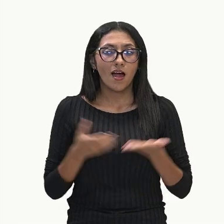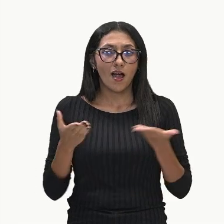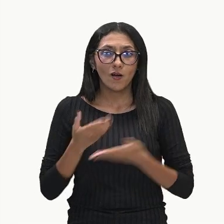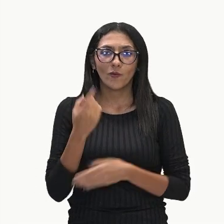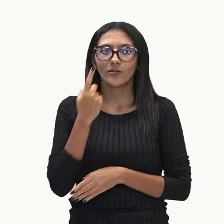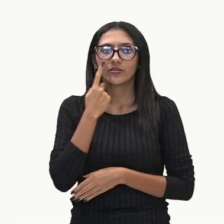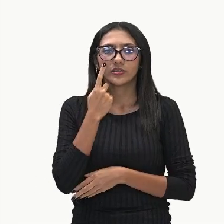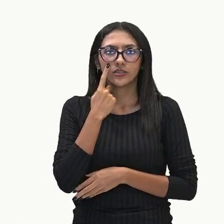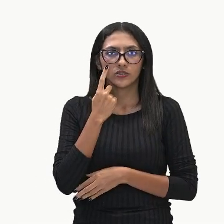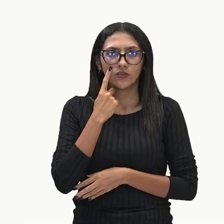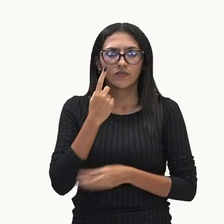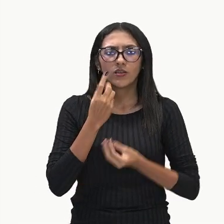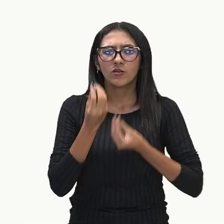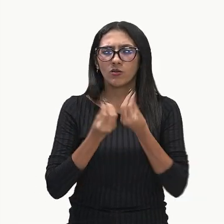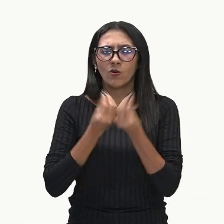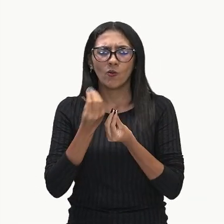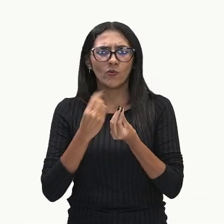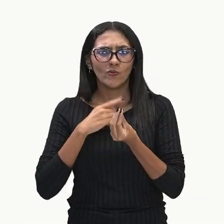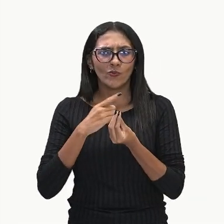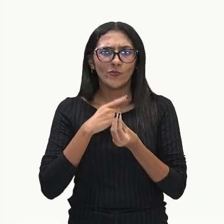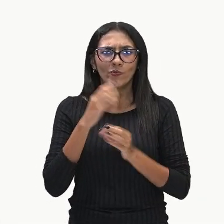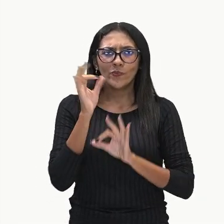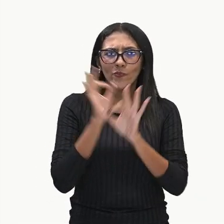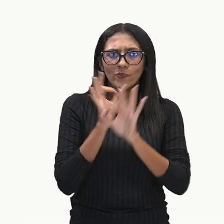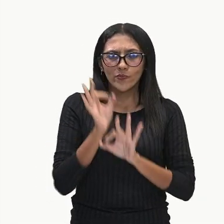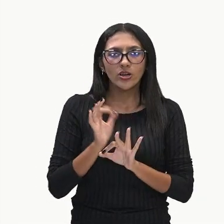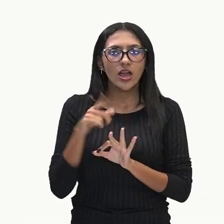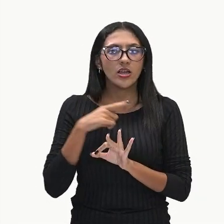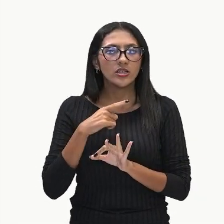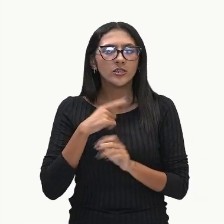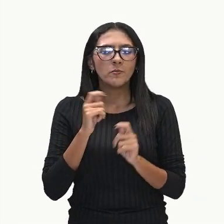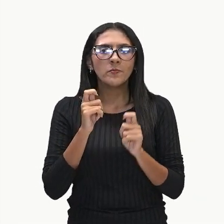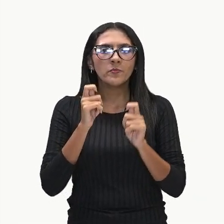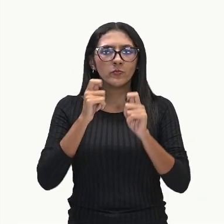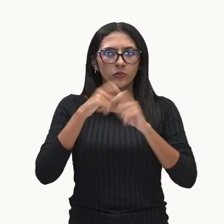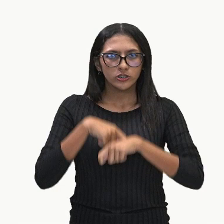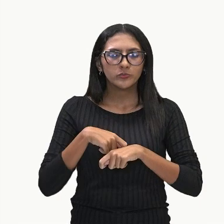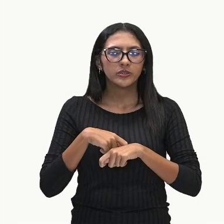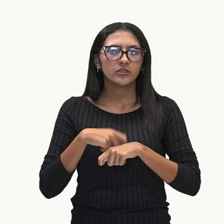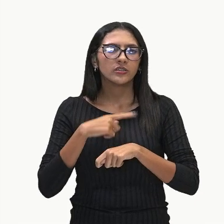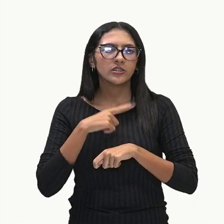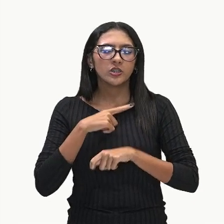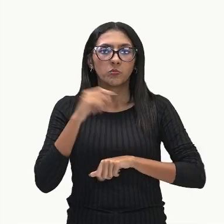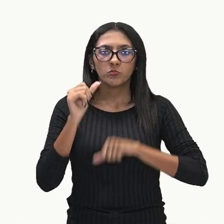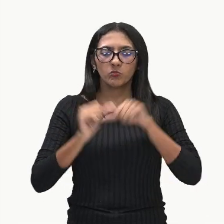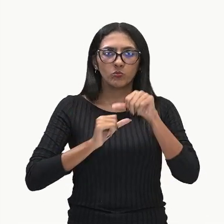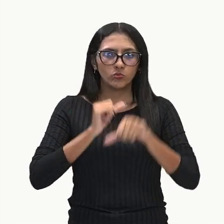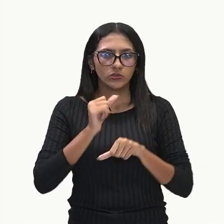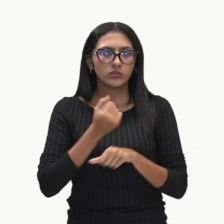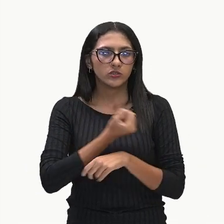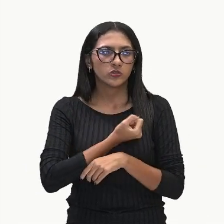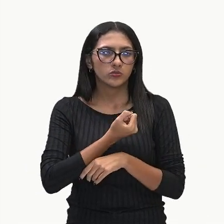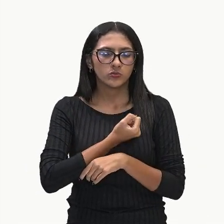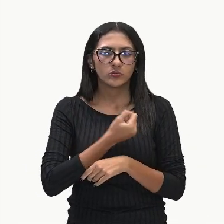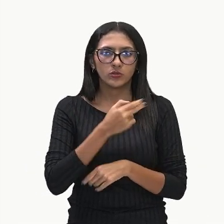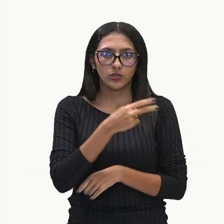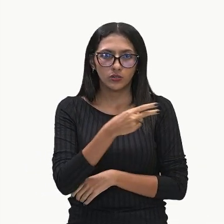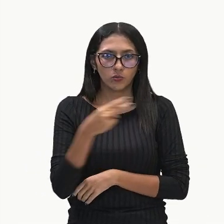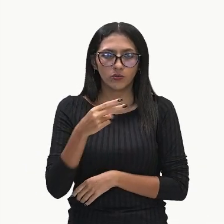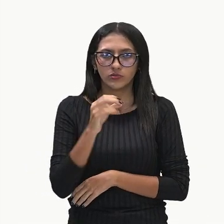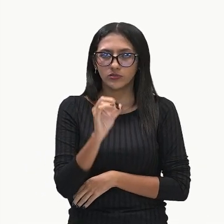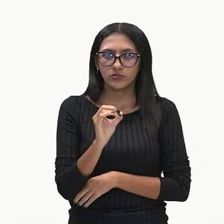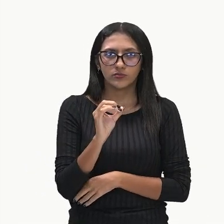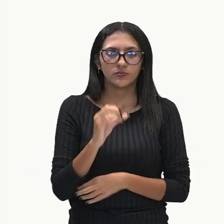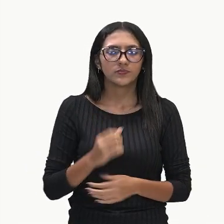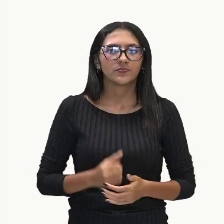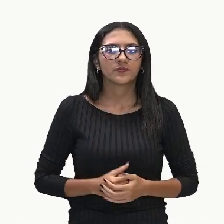os valores, né, de acordo com essa hipótese aqui, que vão tornar, os valores que vão tornar essa igualdade verdadeira.